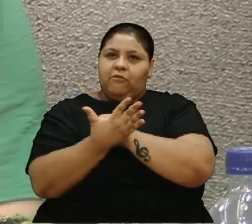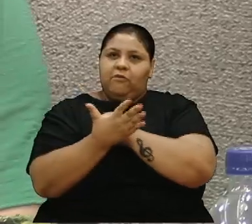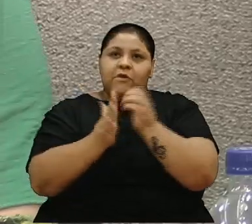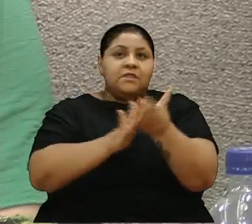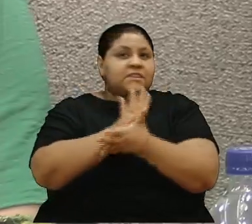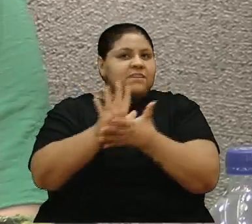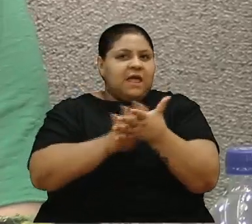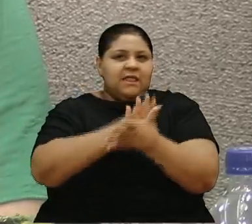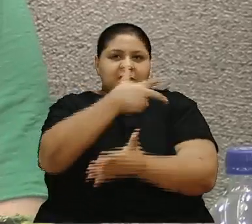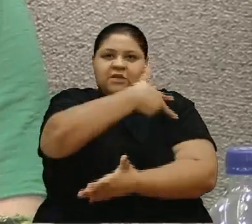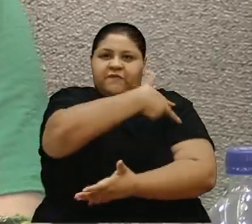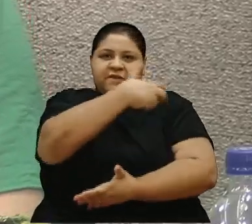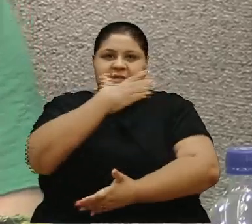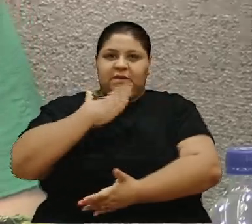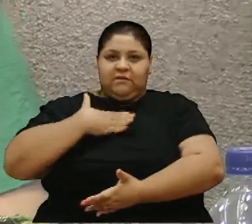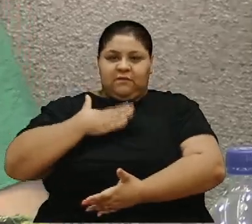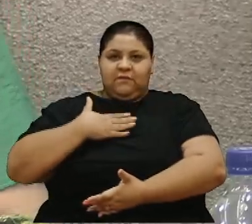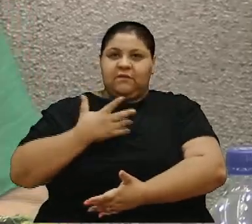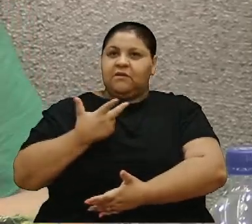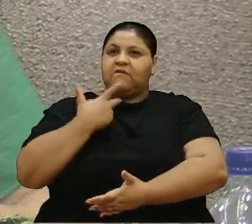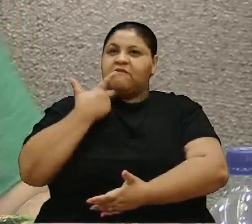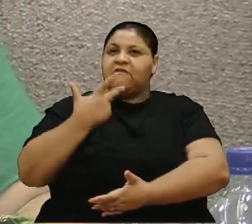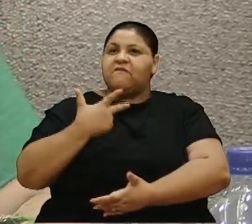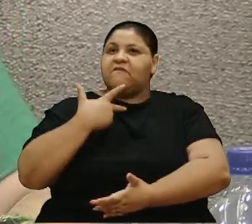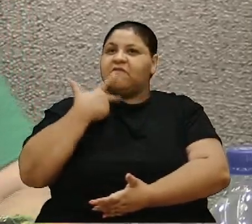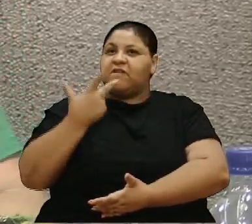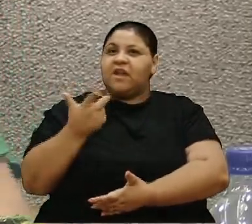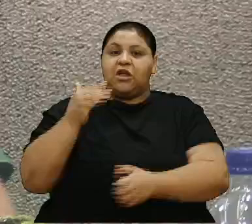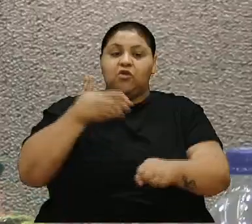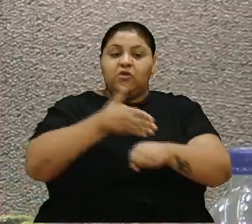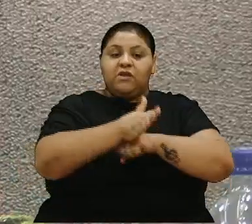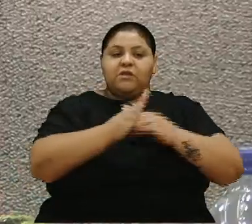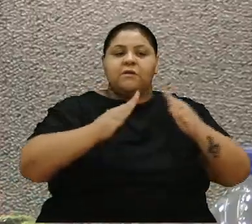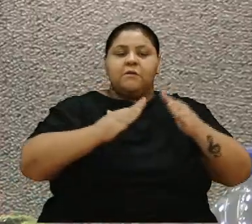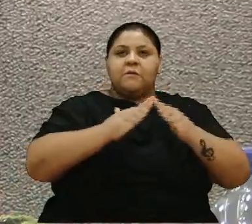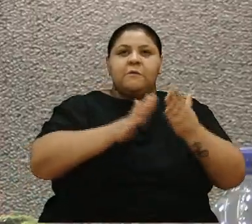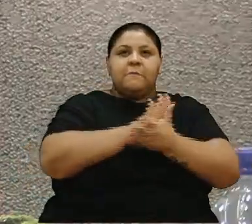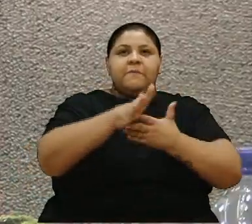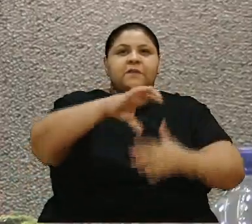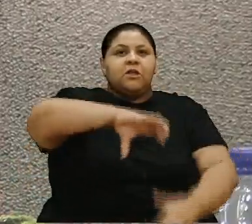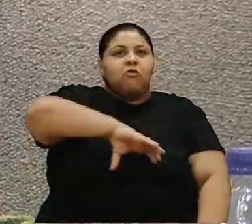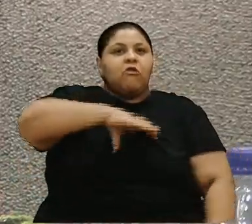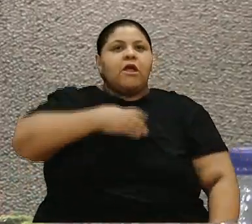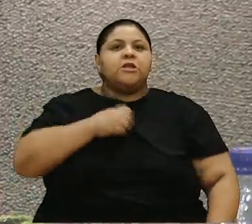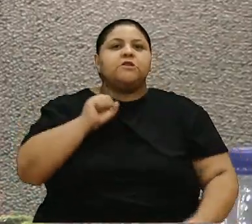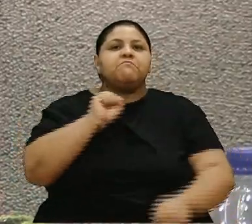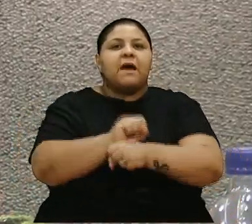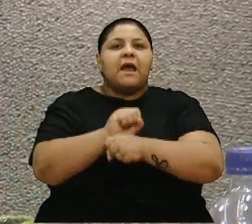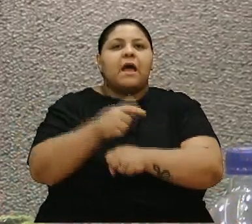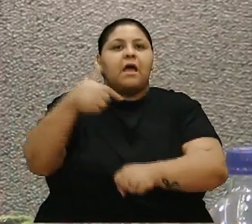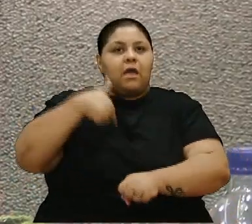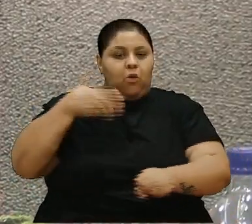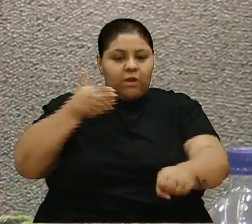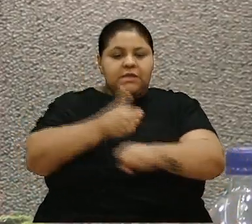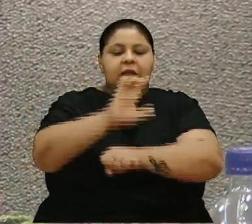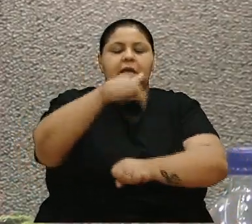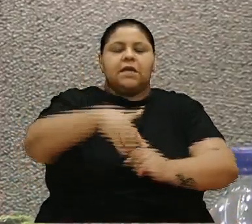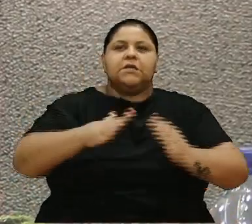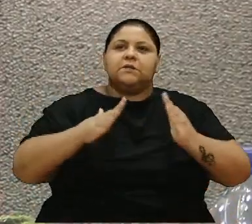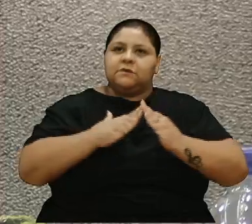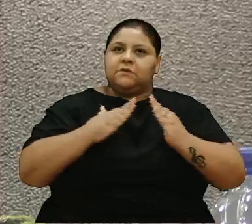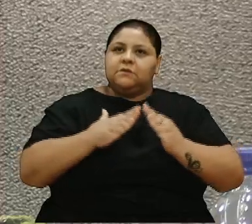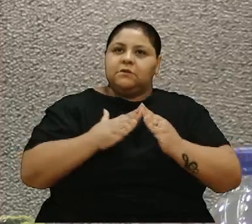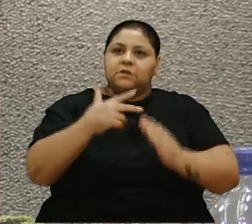vacina. Diziam que eu não ia entrar nessa casa, mas ninguém teve a coragem de me barrar, porque eu entrei. Não